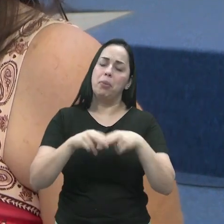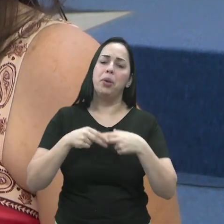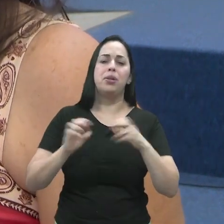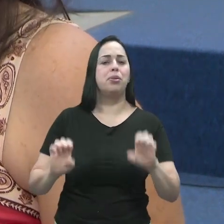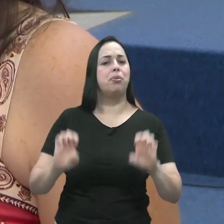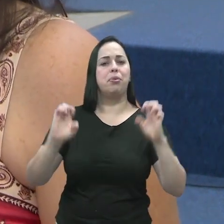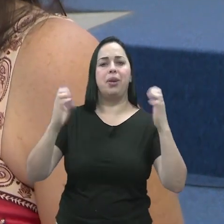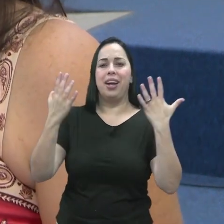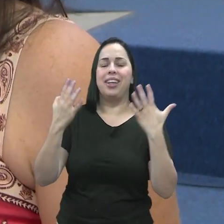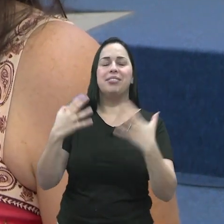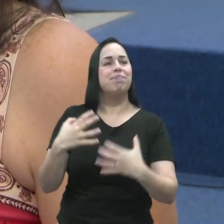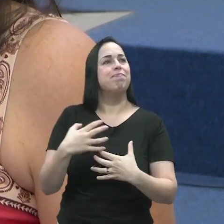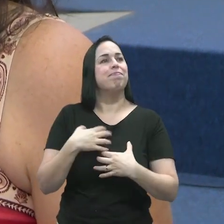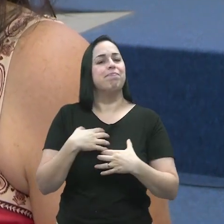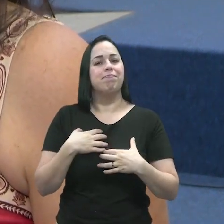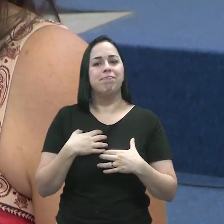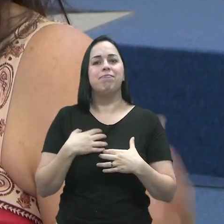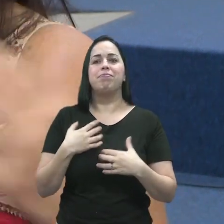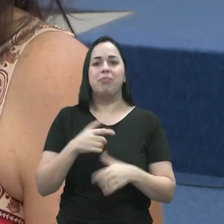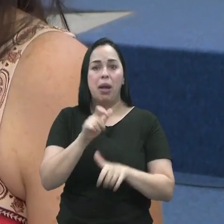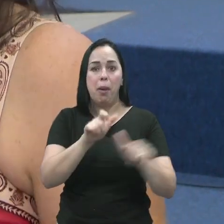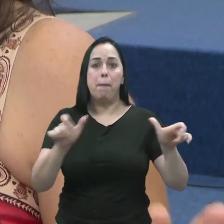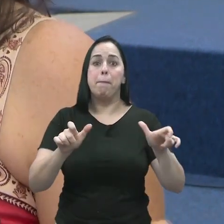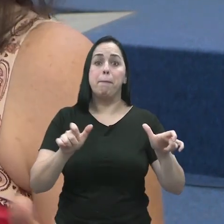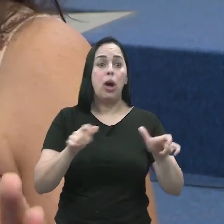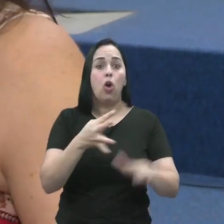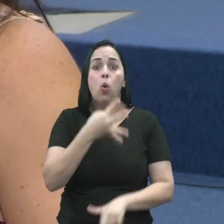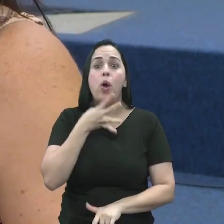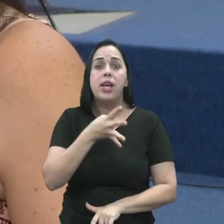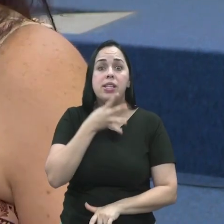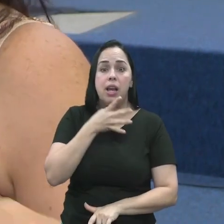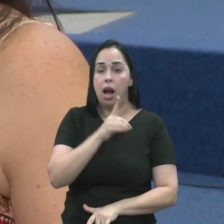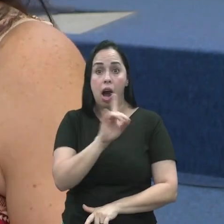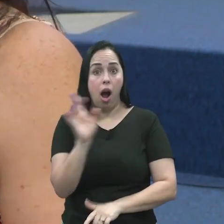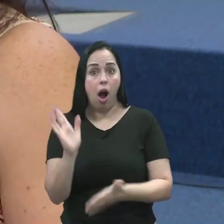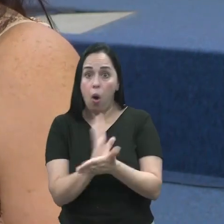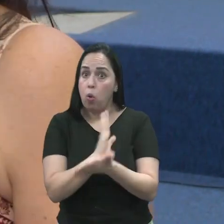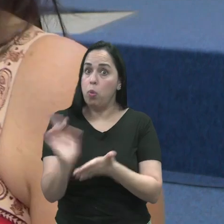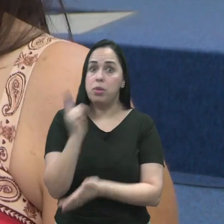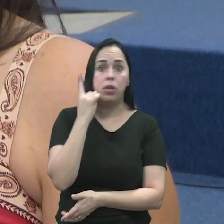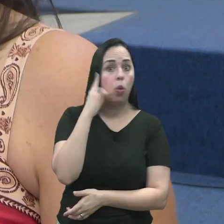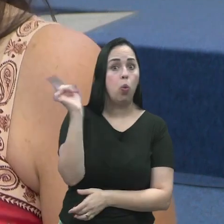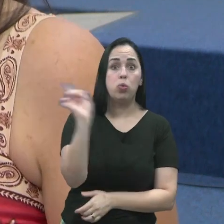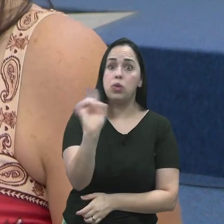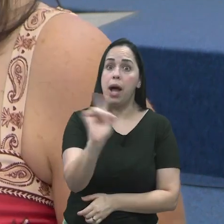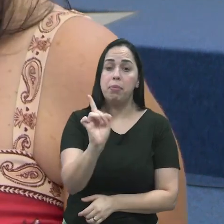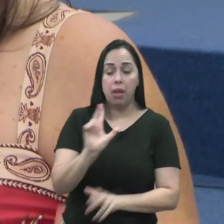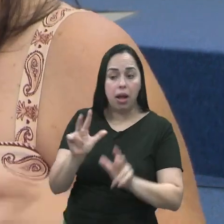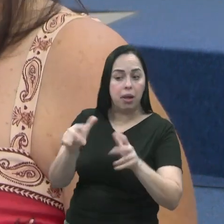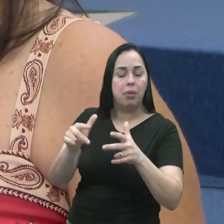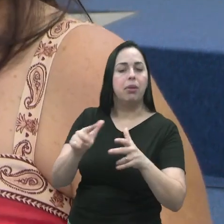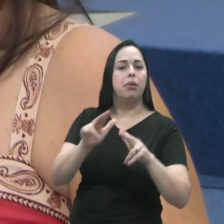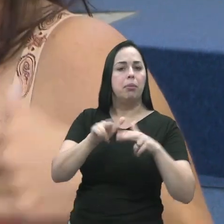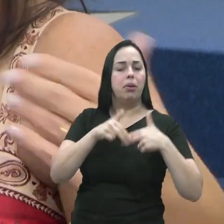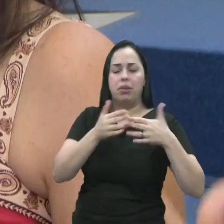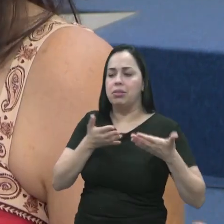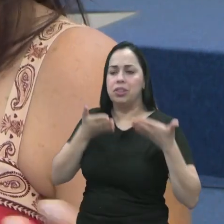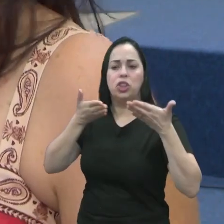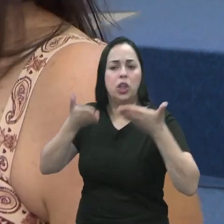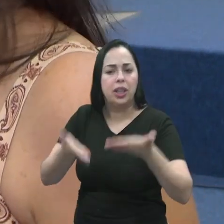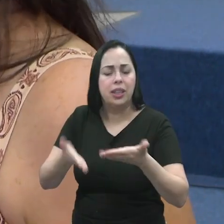evento desse é um pouquinho disso também, fazer com que elas conheçam, muitas não conheciam a Câmara Municipal, então elas vêm aqui,